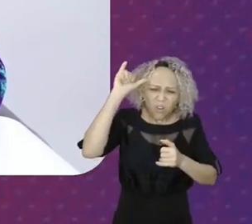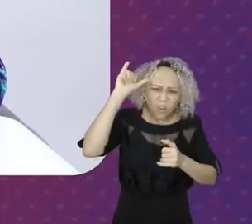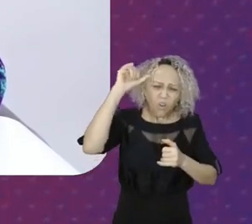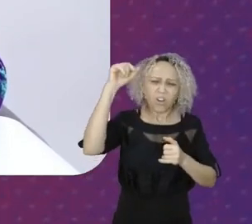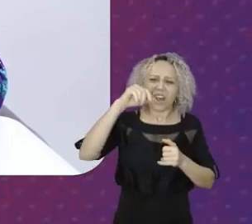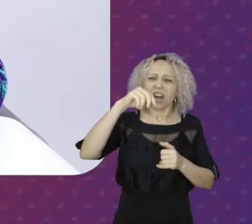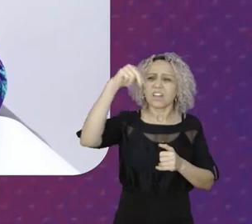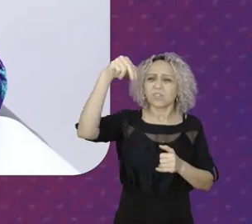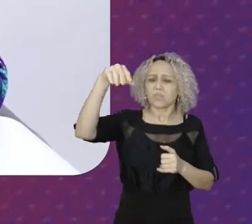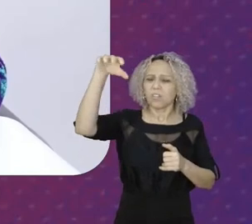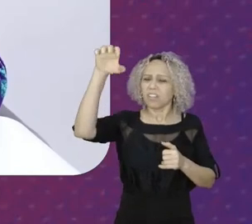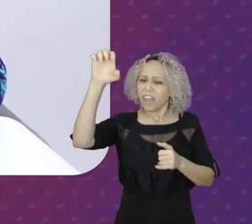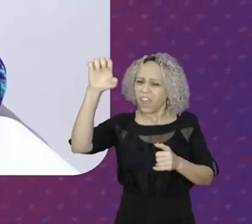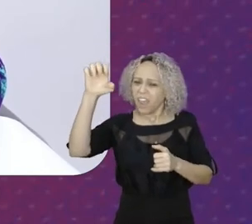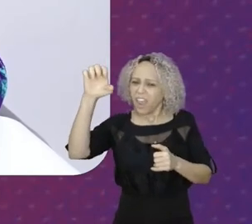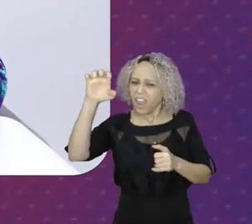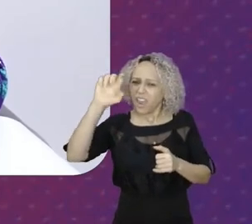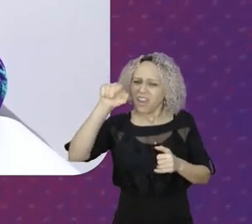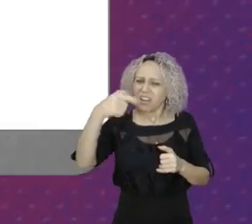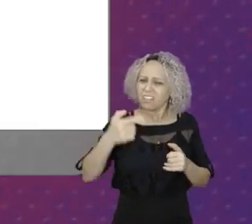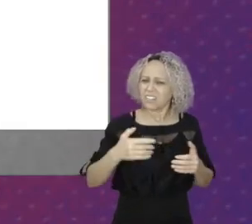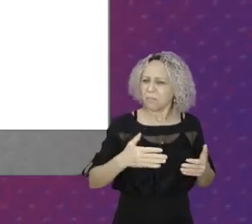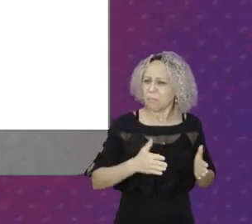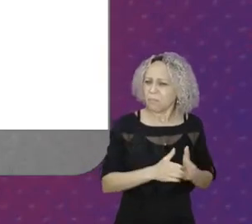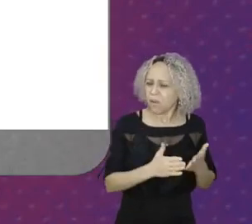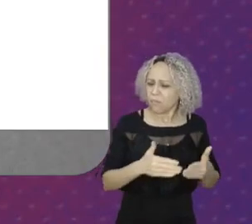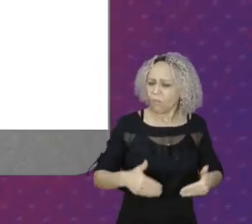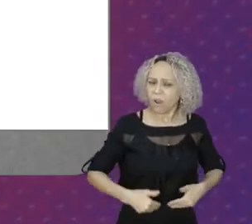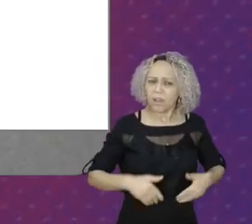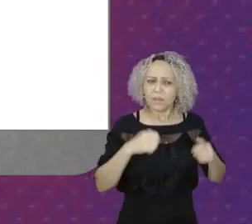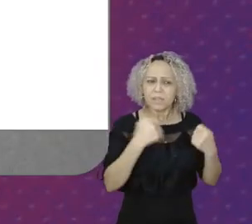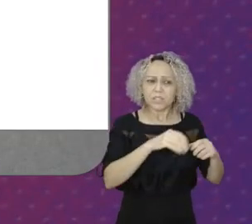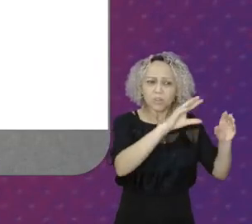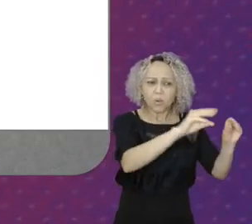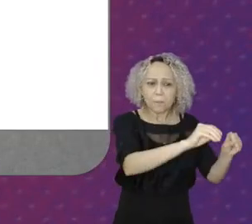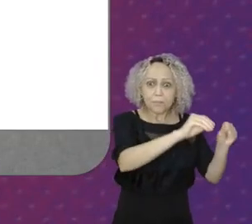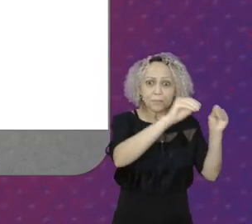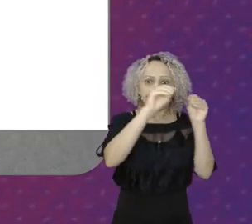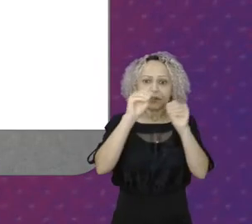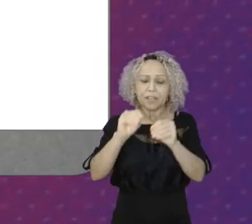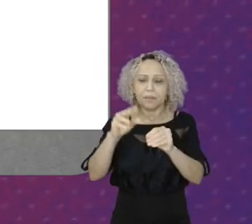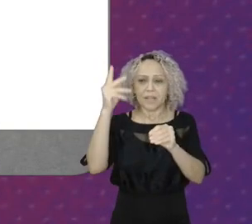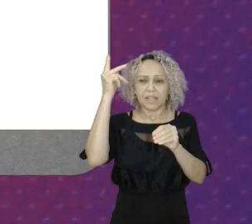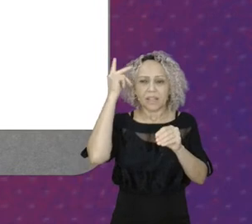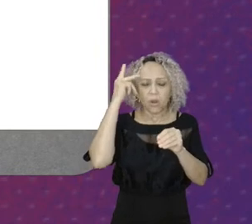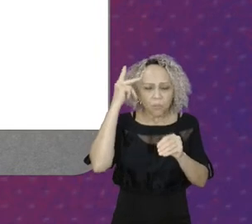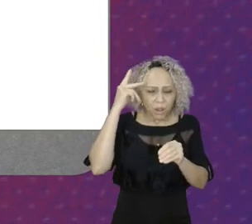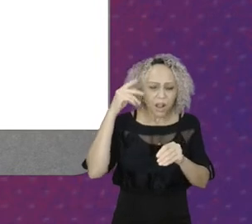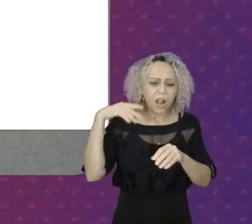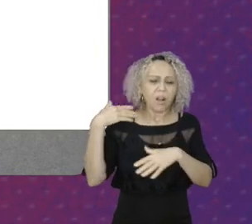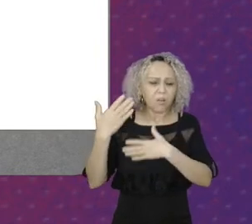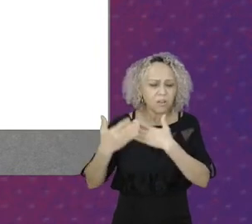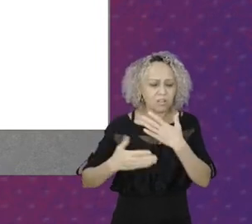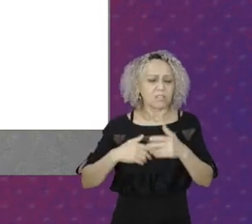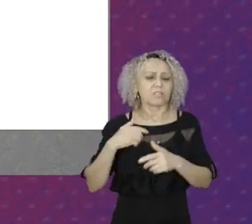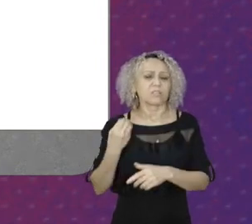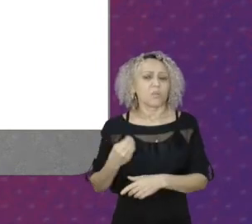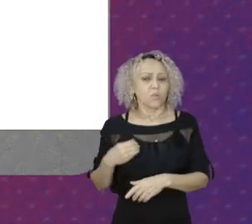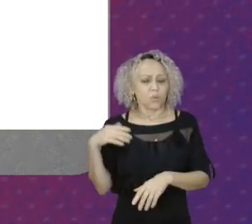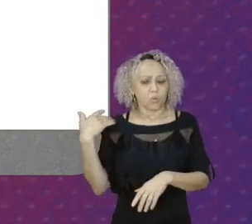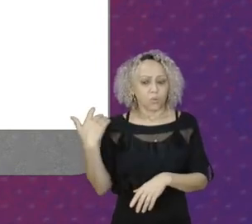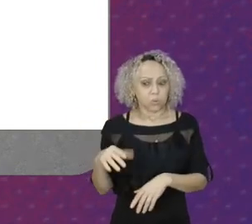que lançou que 30% dos cargos de confiança do governo dele tem que ser ocupado por pessoas negras, né?